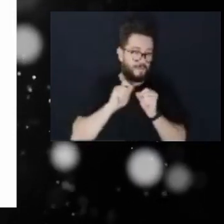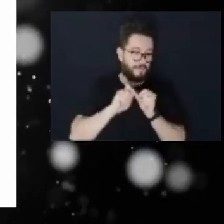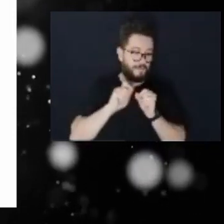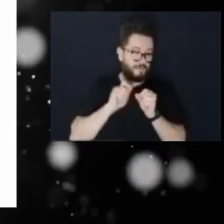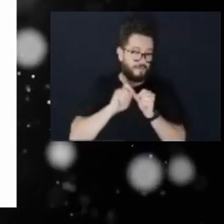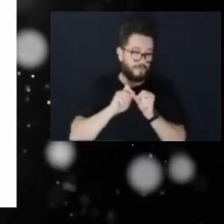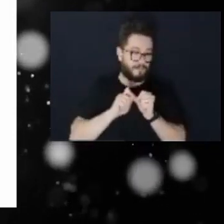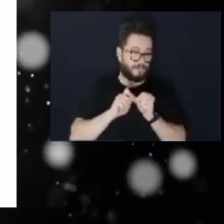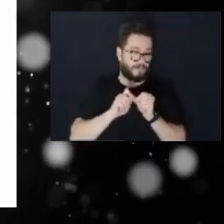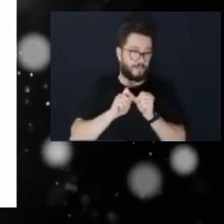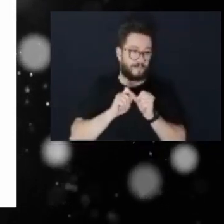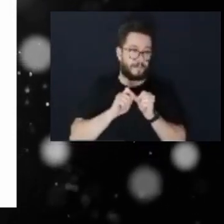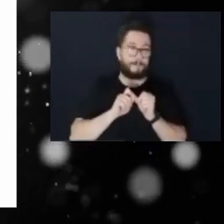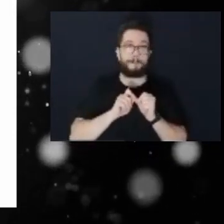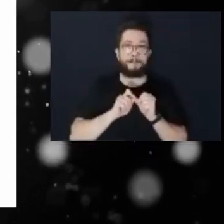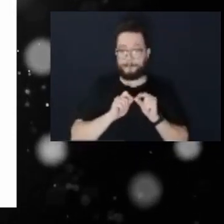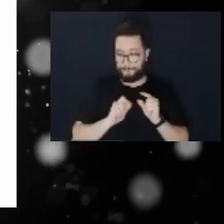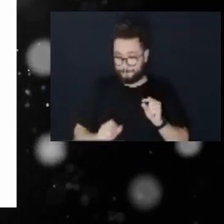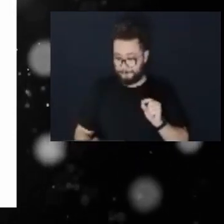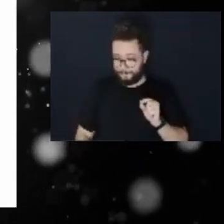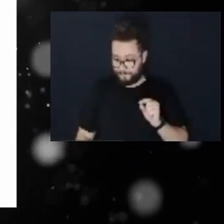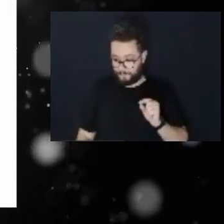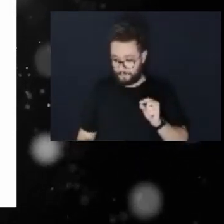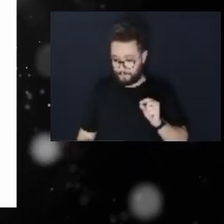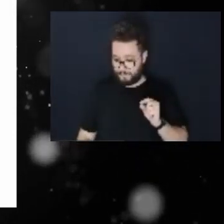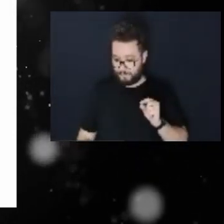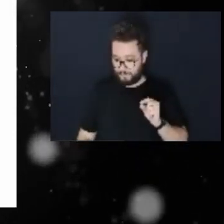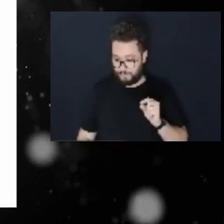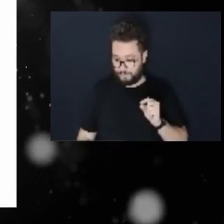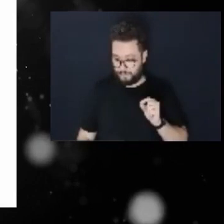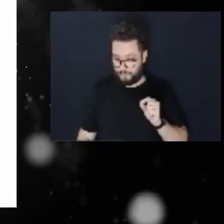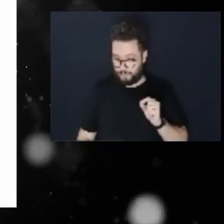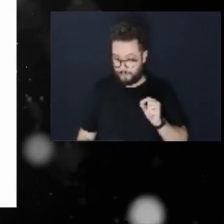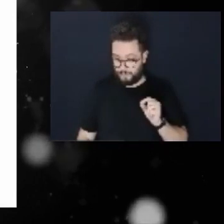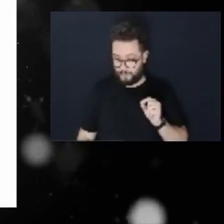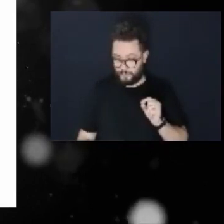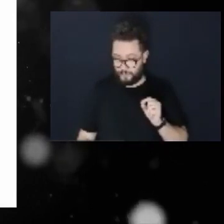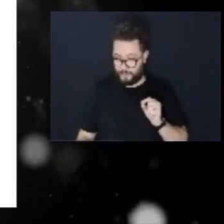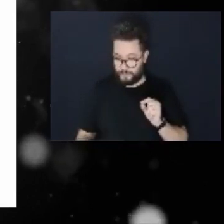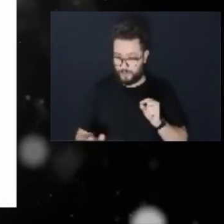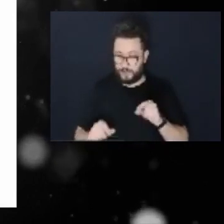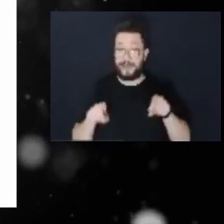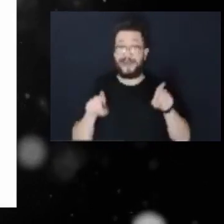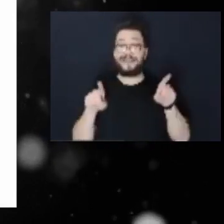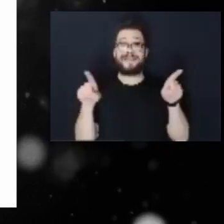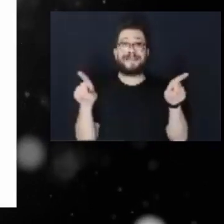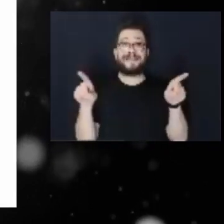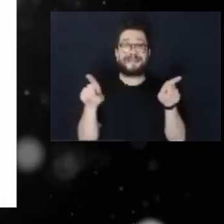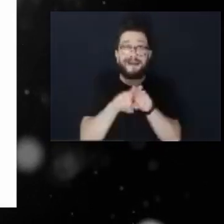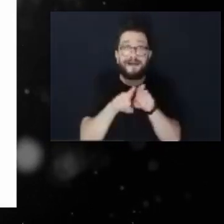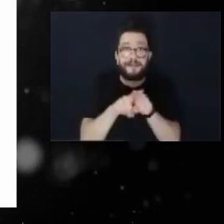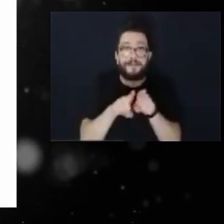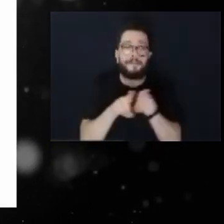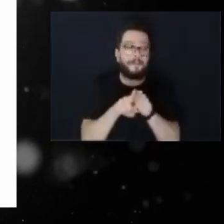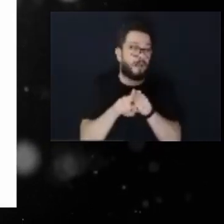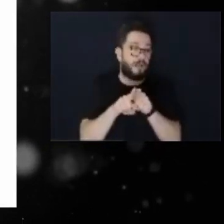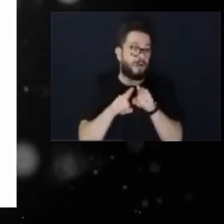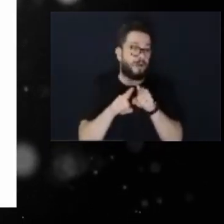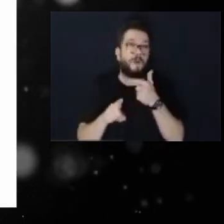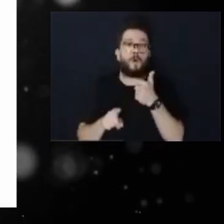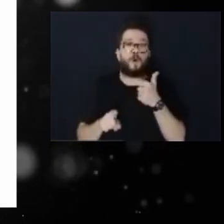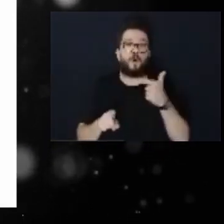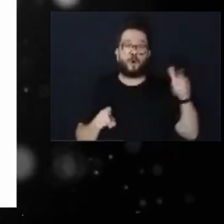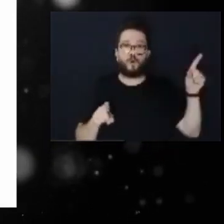consternação agora para o Brasil. Temos também outros problemas em decorrência de surgimento de